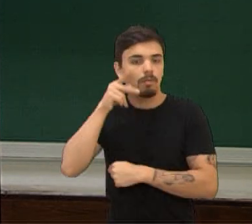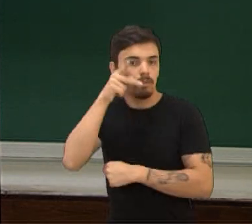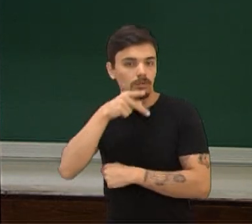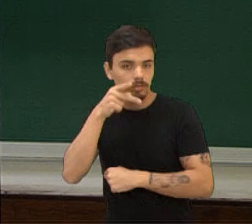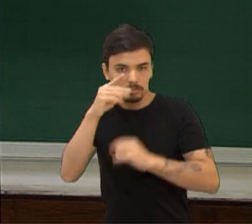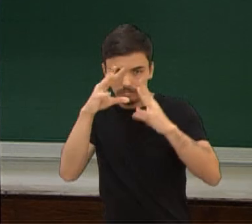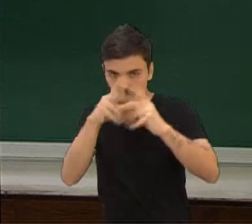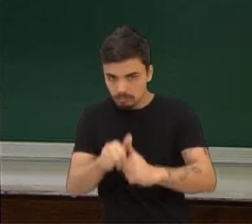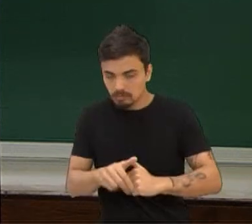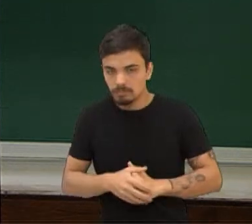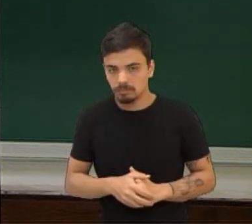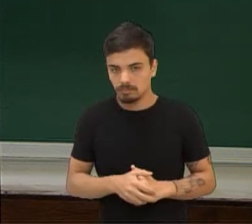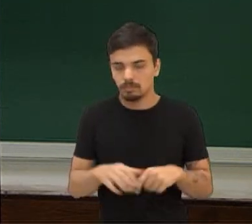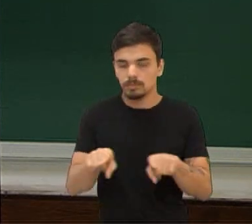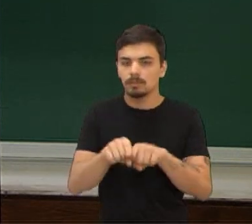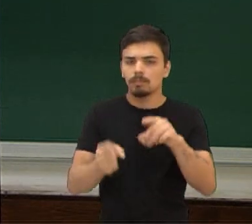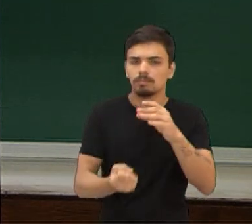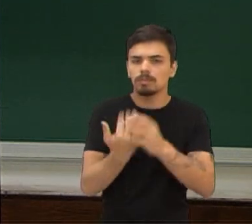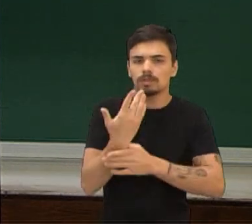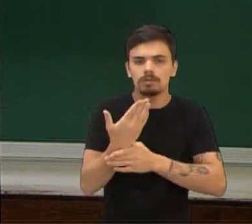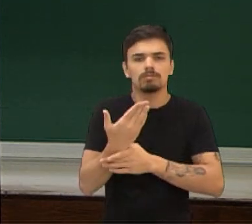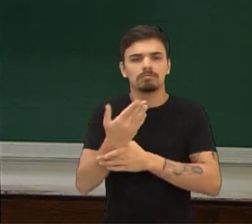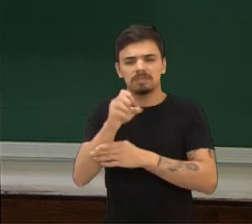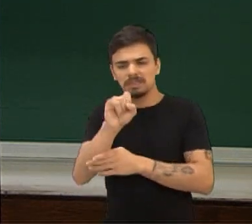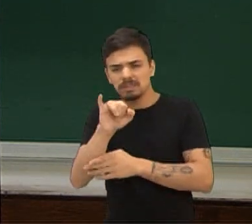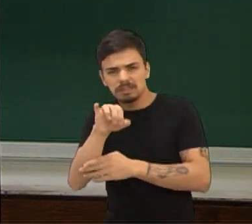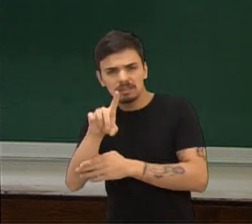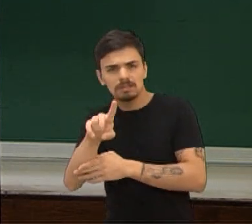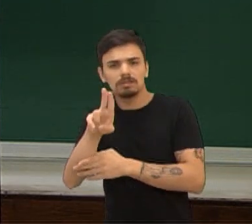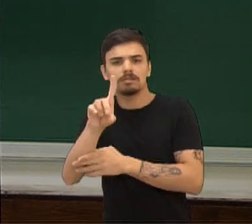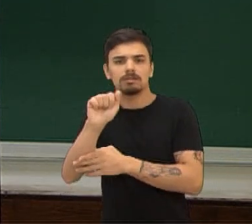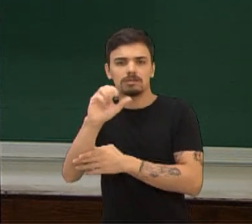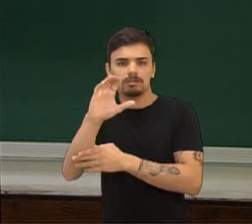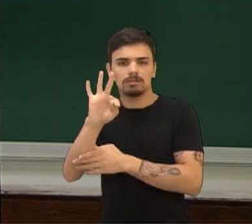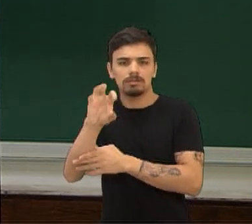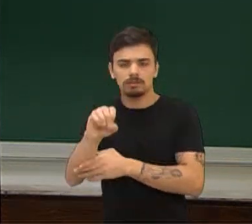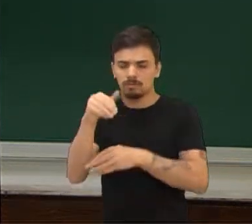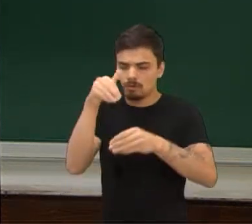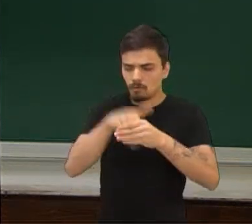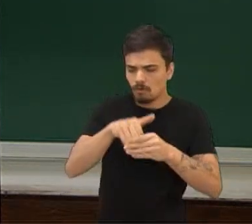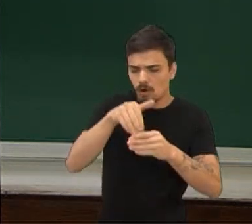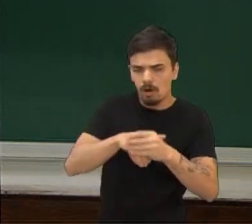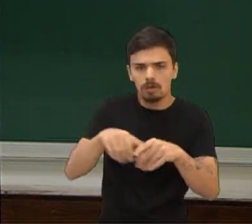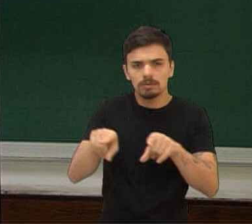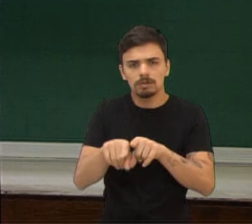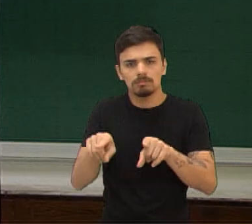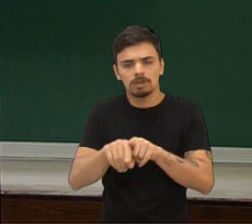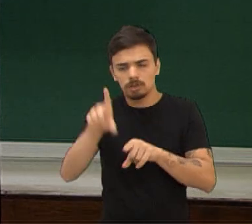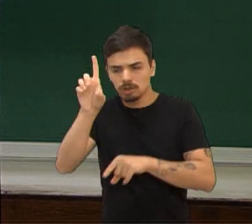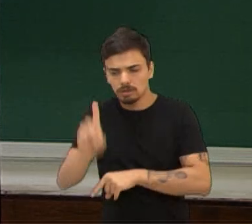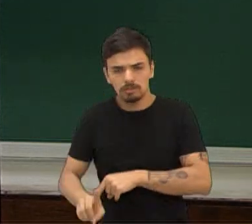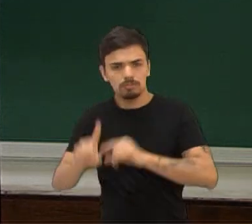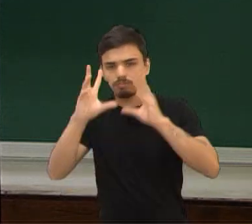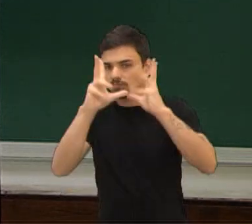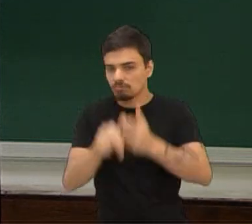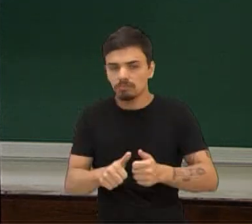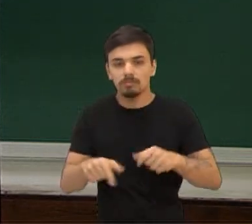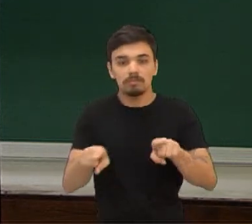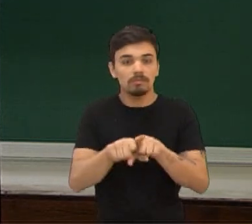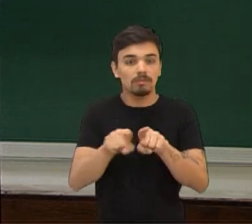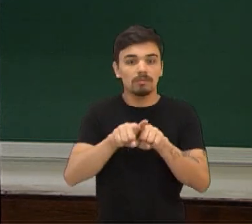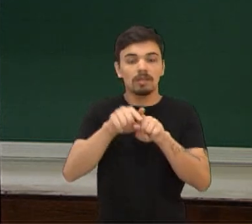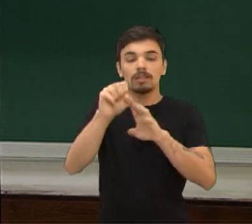política, formação de partidos, sindicatos, voto, direito, inclusive, de contestação pública. E é no